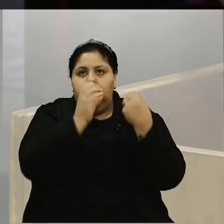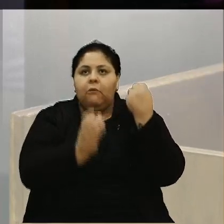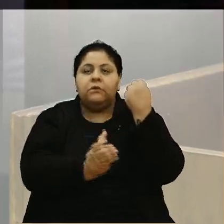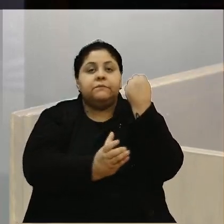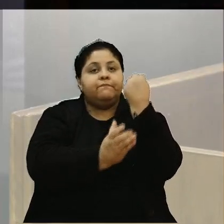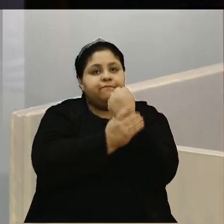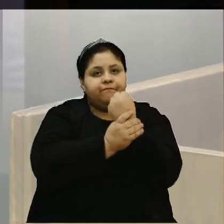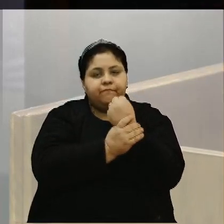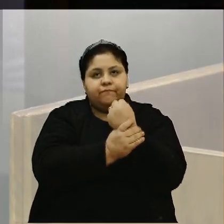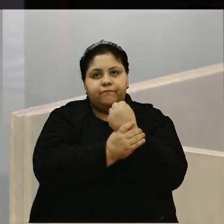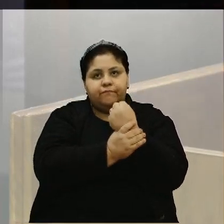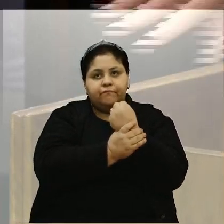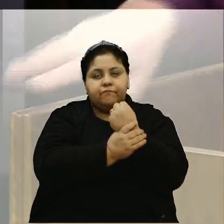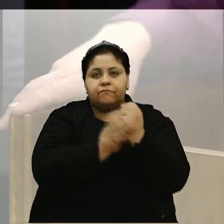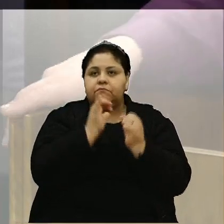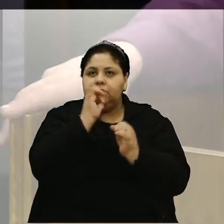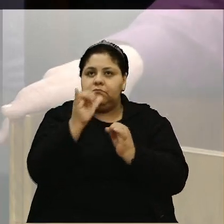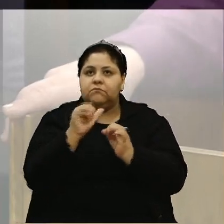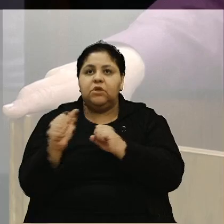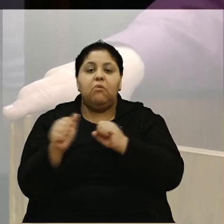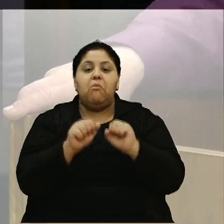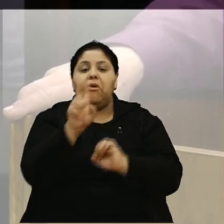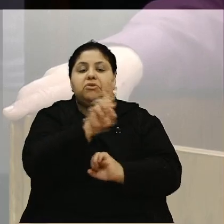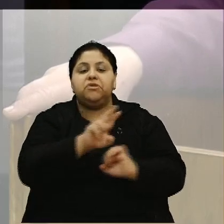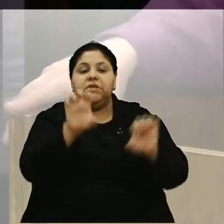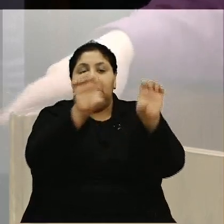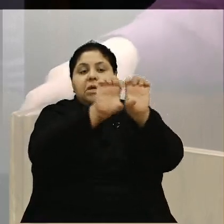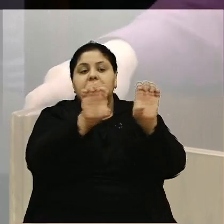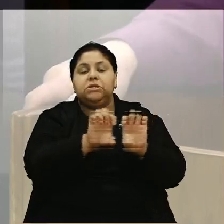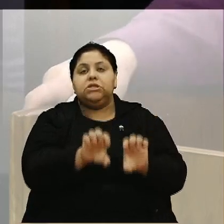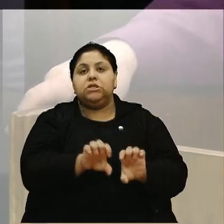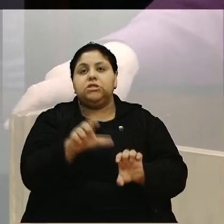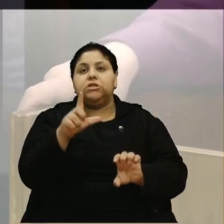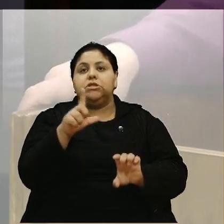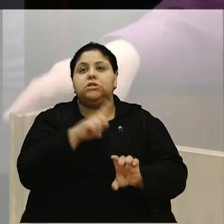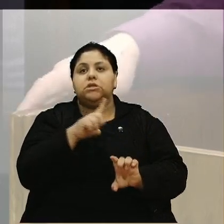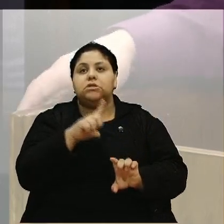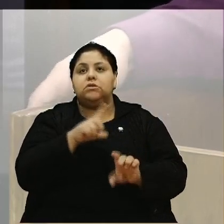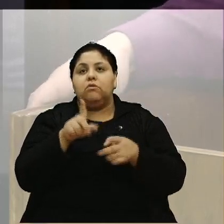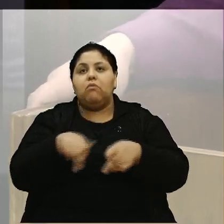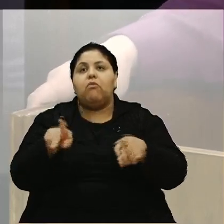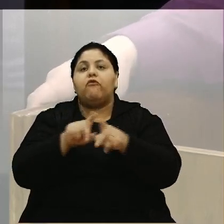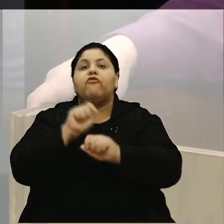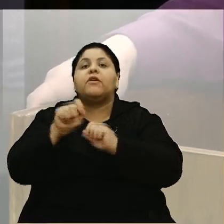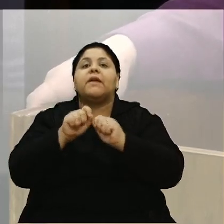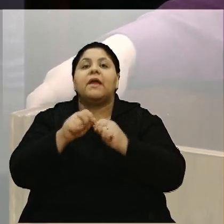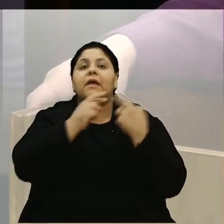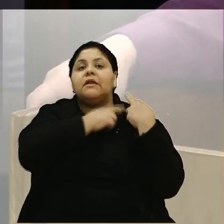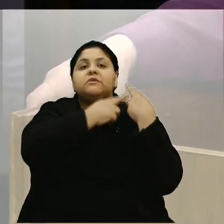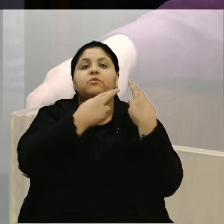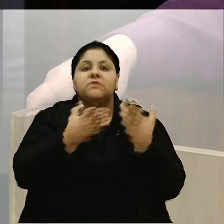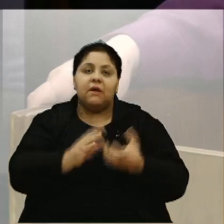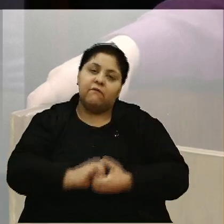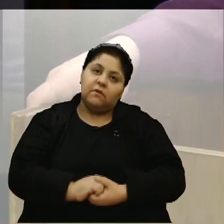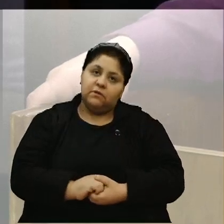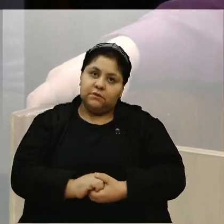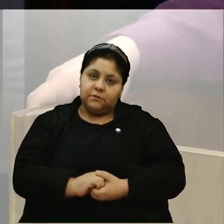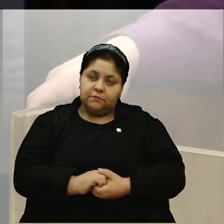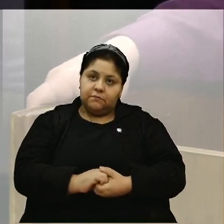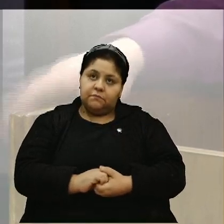caso o DENIT diga, pode usar a estrutura que nós tínhamos ali, o povo pode tocar. Quem vai assinar isso?